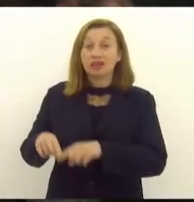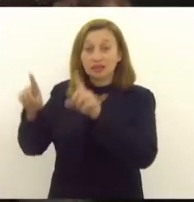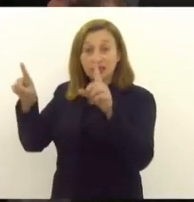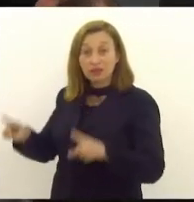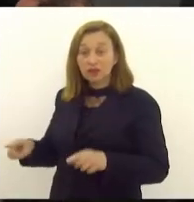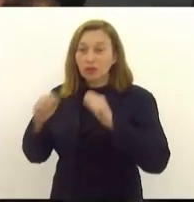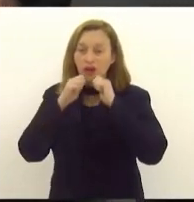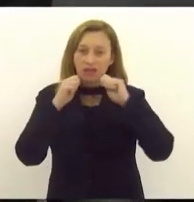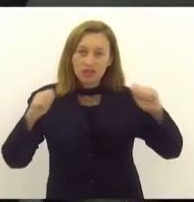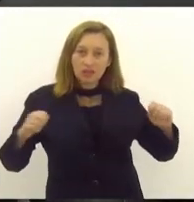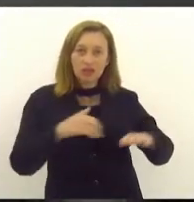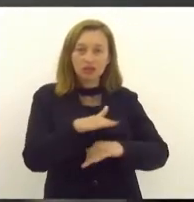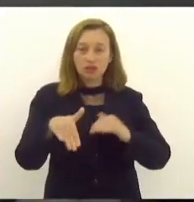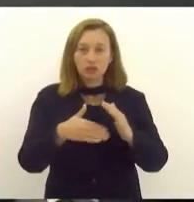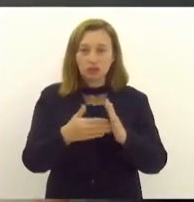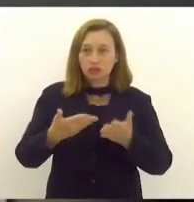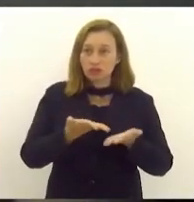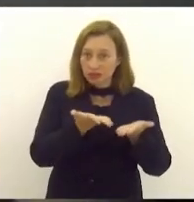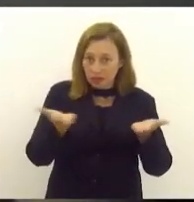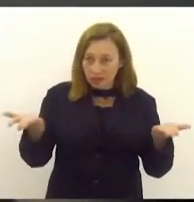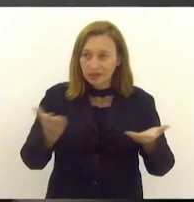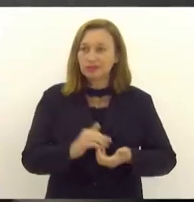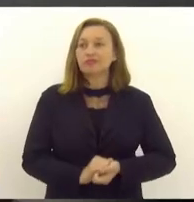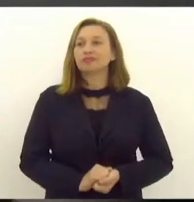assessores públicos presente